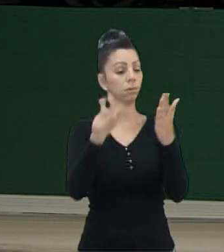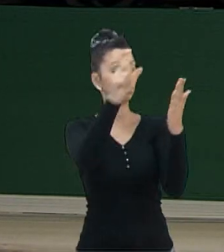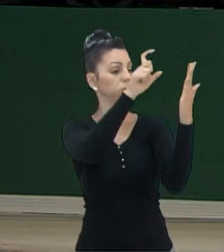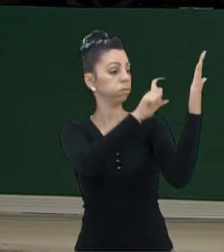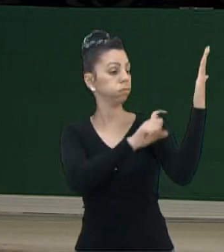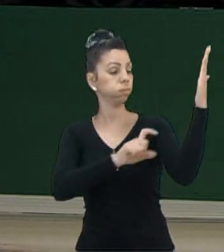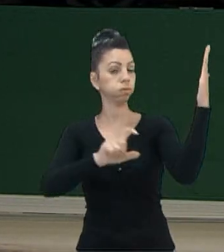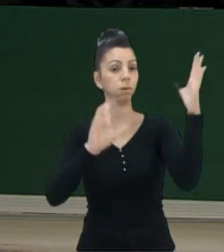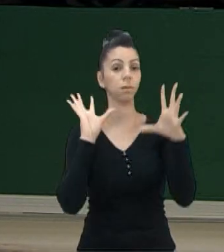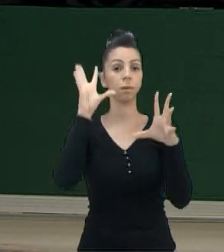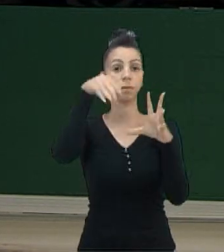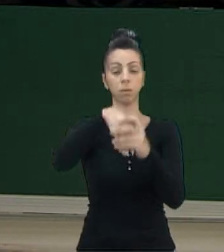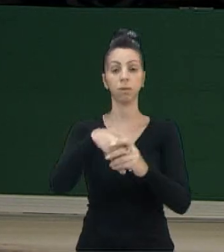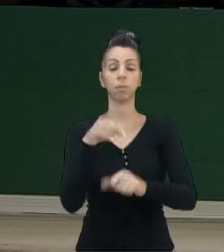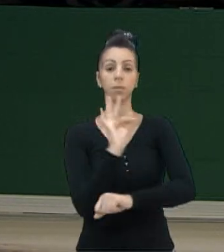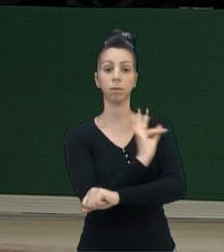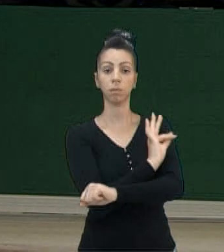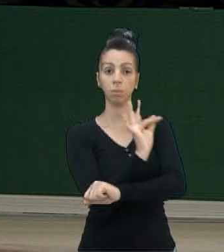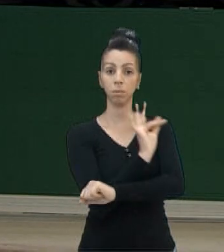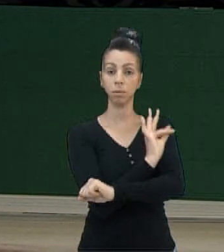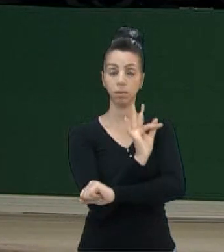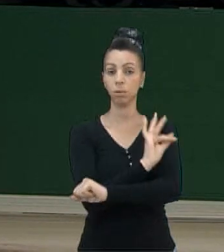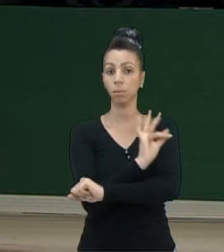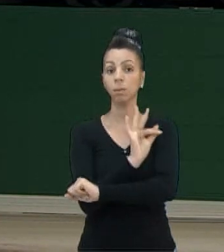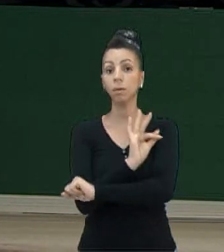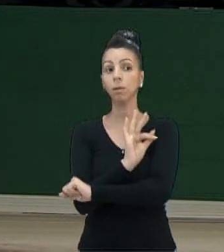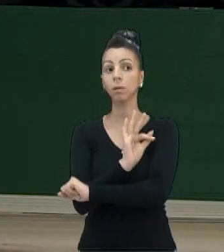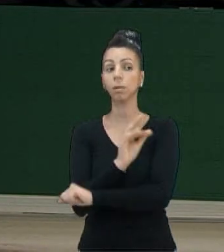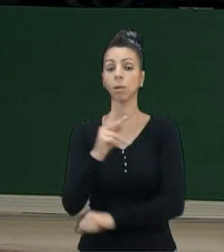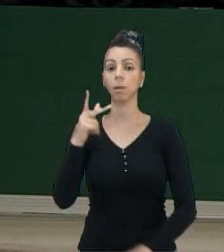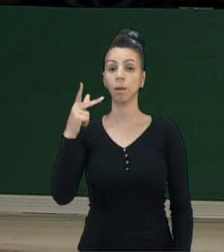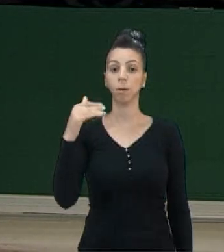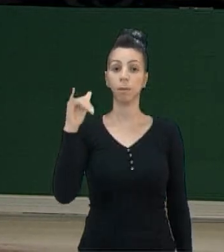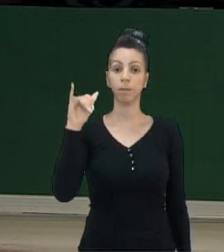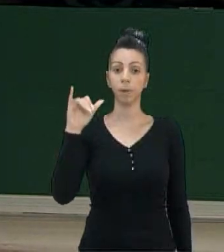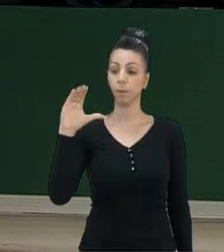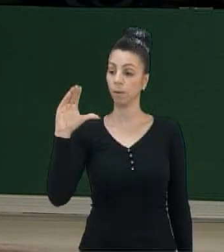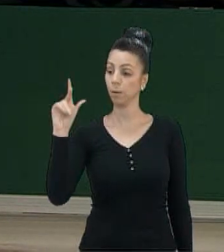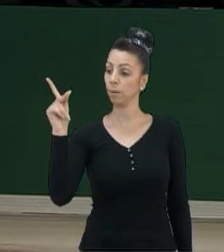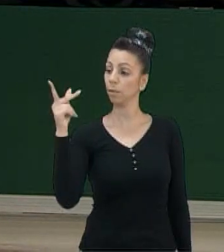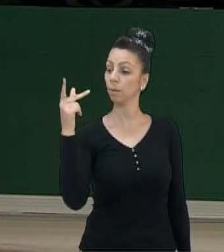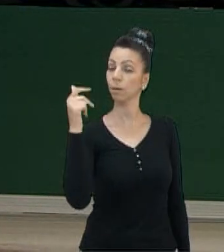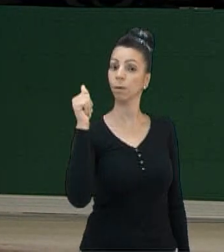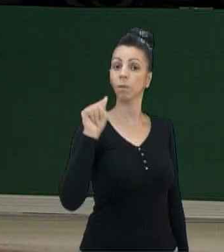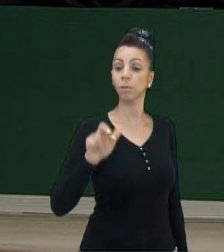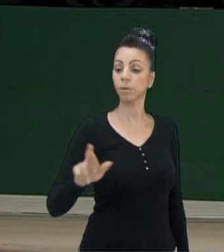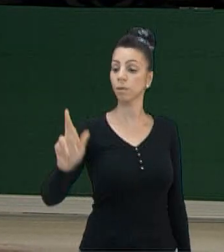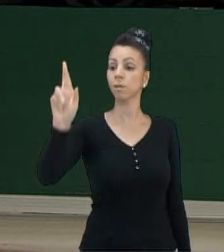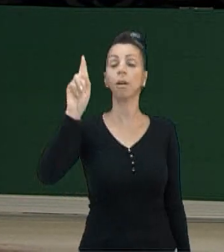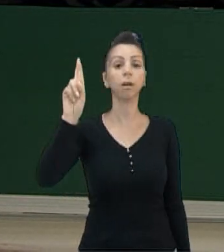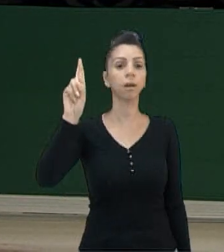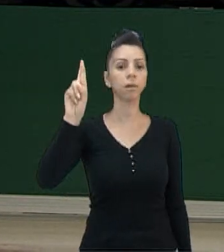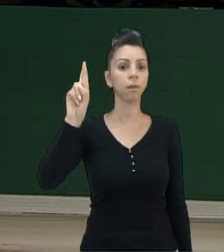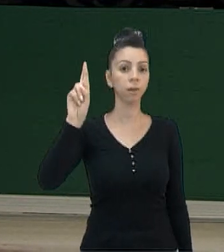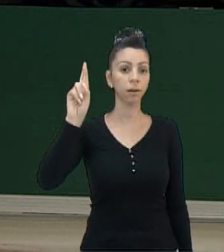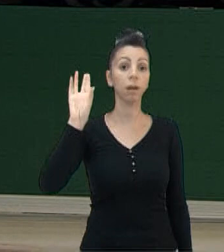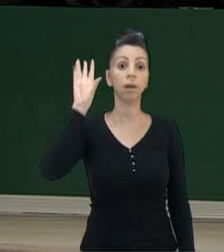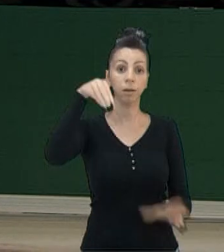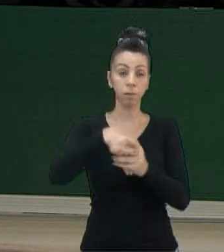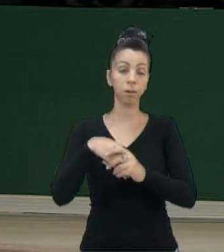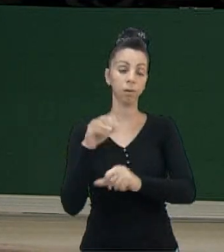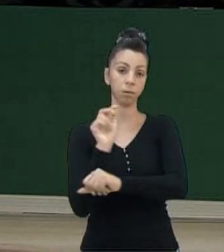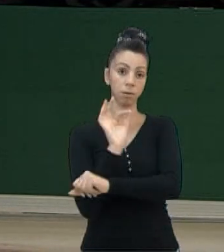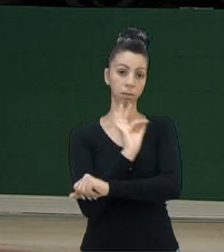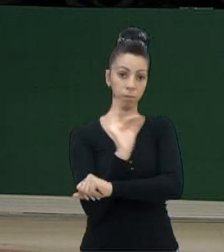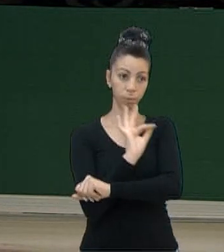da norma culta com CH, pichar, o verbo pichar. Aqui nós temos pichado com X. Aí a professora